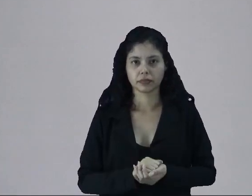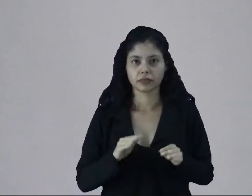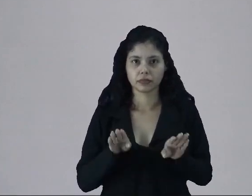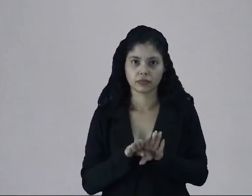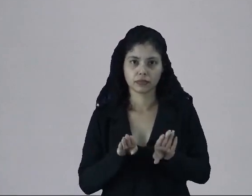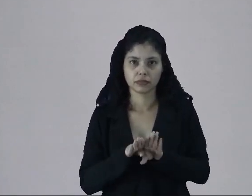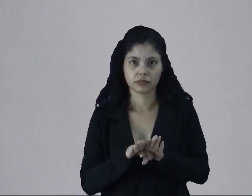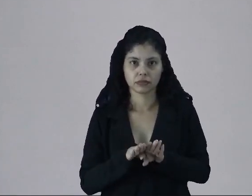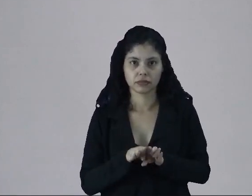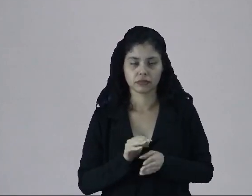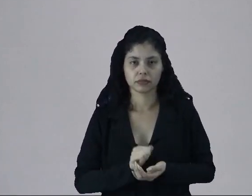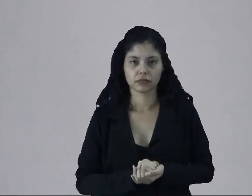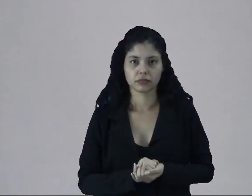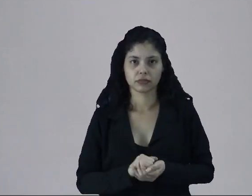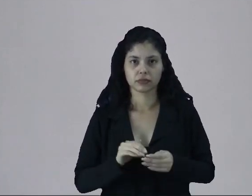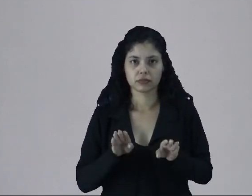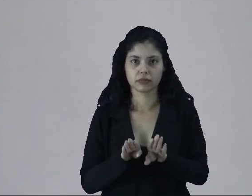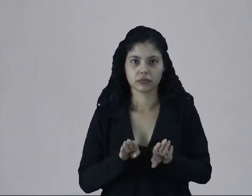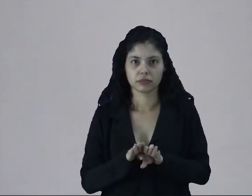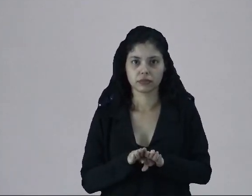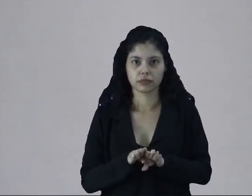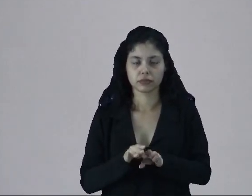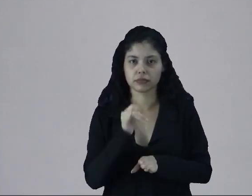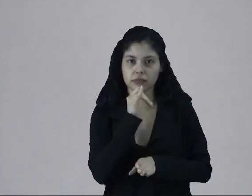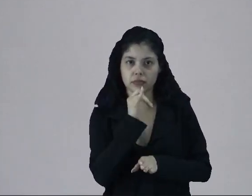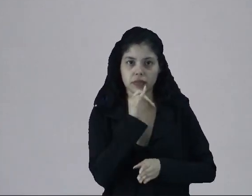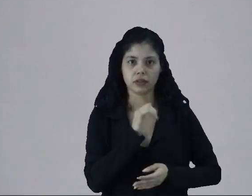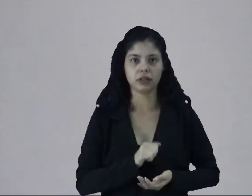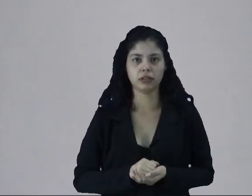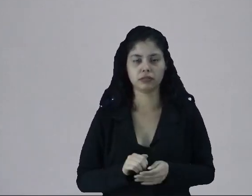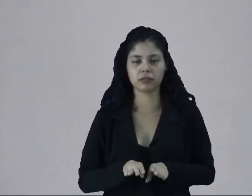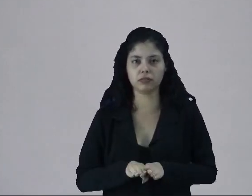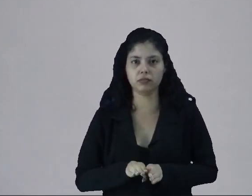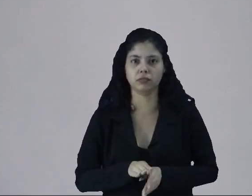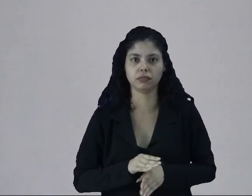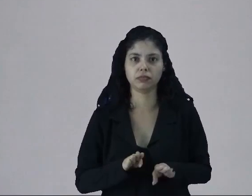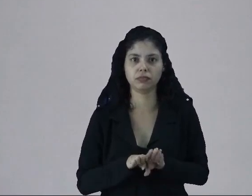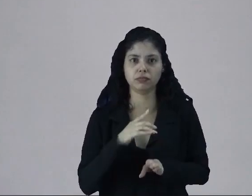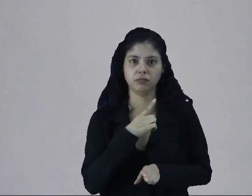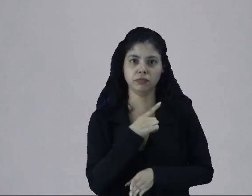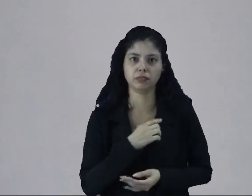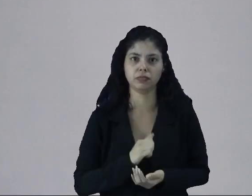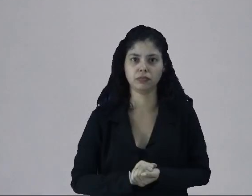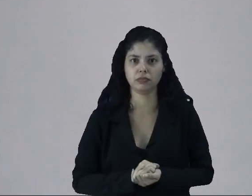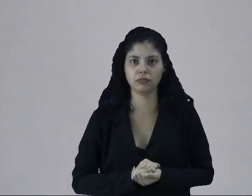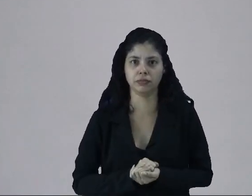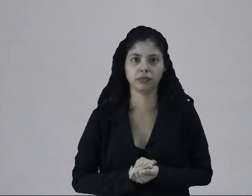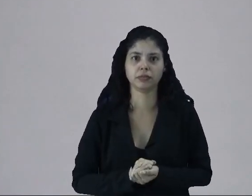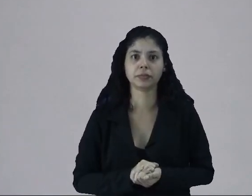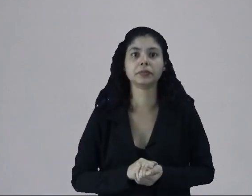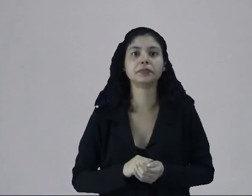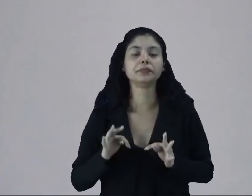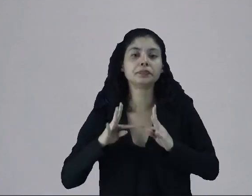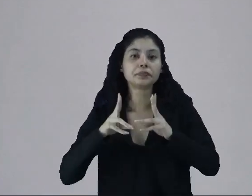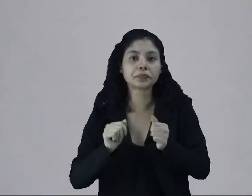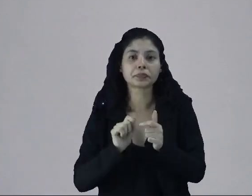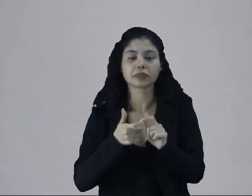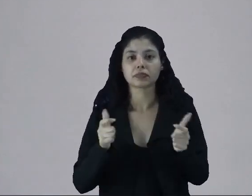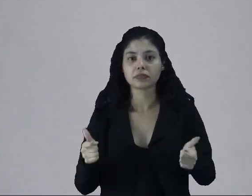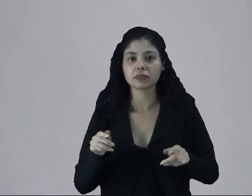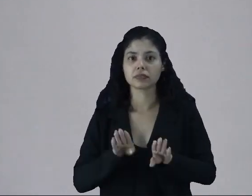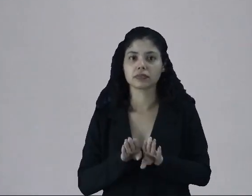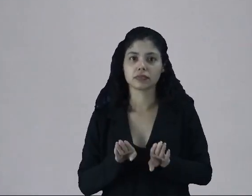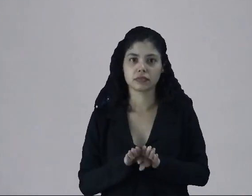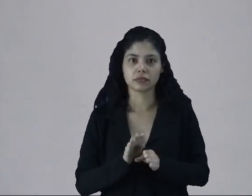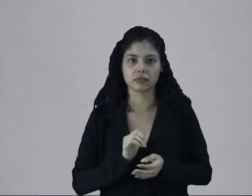mais. Então aí você já pode ser um indicativo, por exemplo, da diabetes. Né? Então a gente tem vários níveis de concentrações de insulina. Nós temos